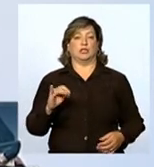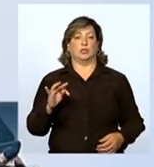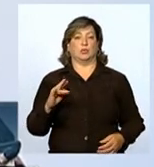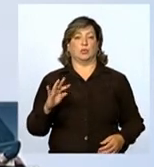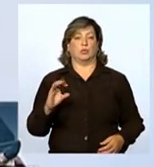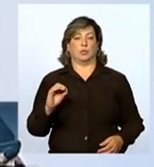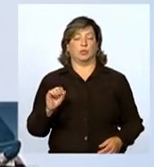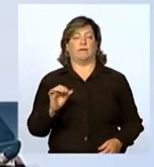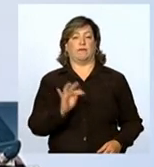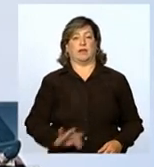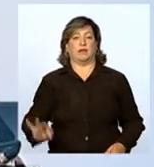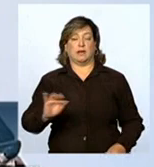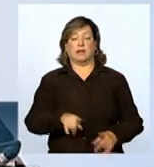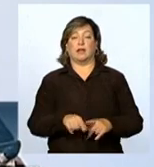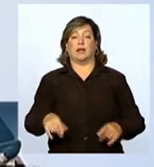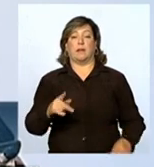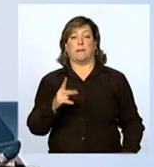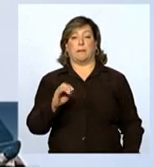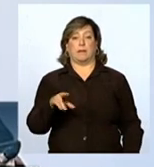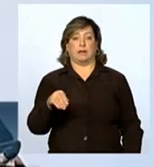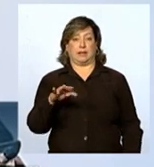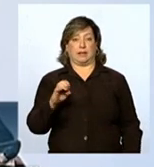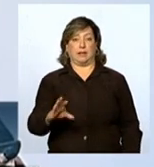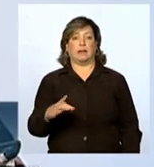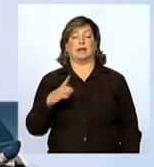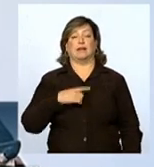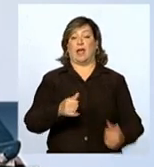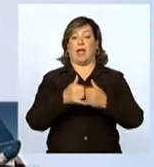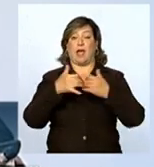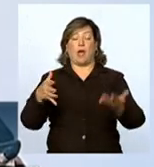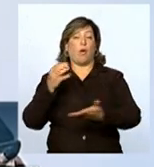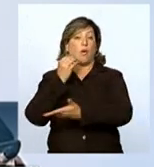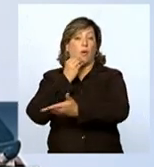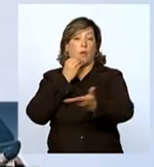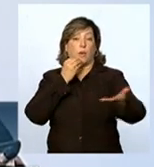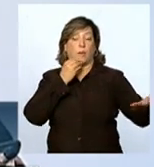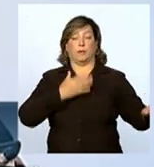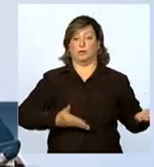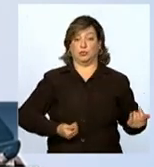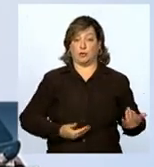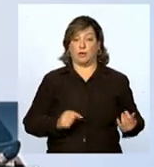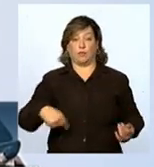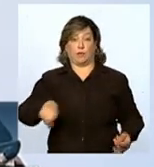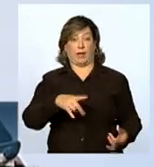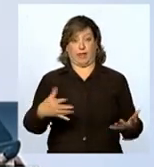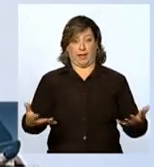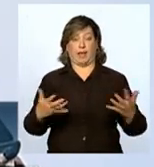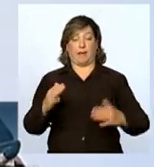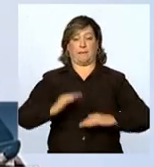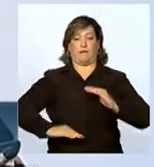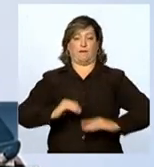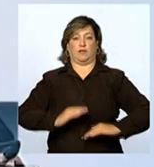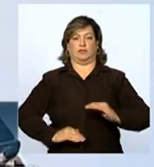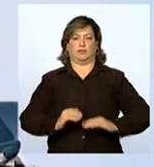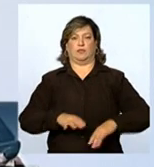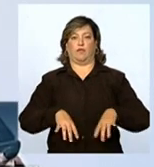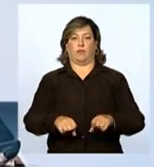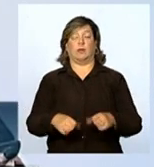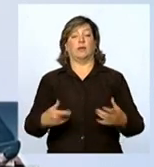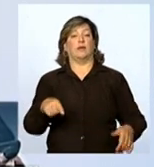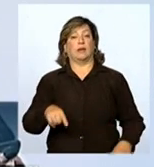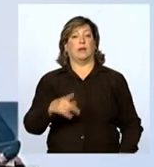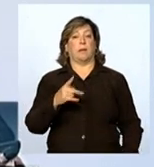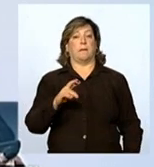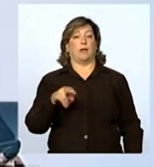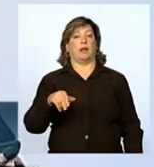com o Pronatec, nós estamos abrindo uma grande janela de oportunidade para os jovens que querem se profissionalizar. Então, o Pronatec é um